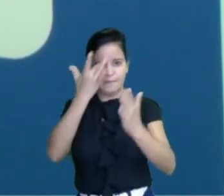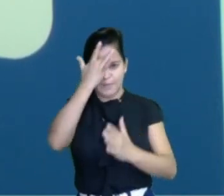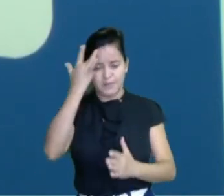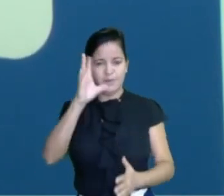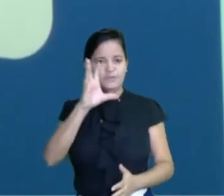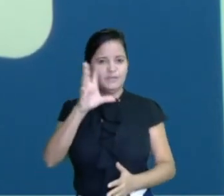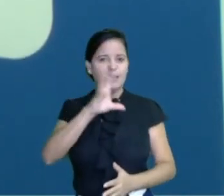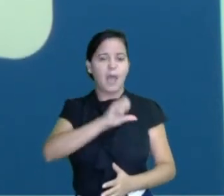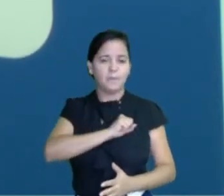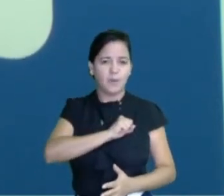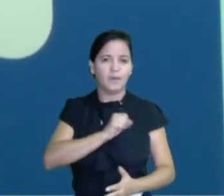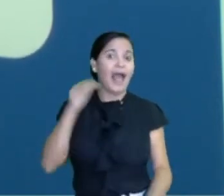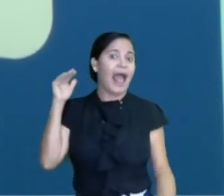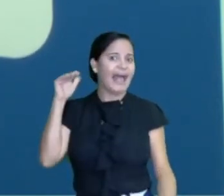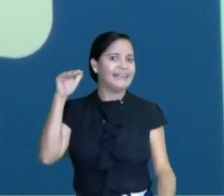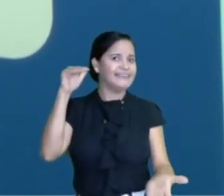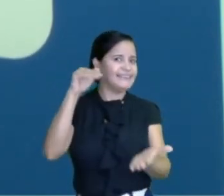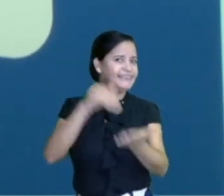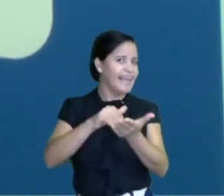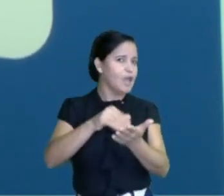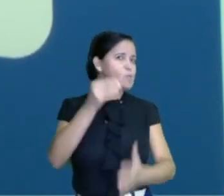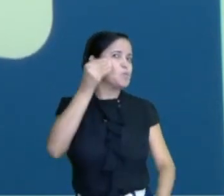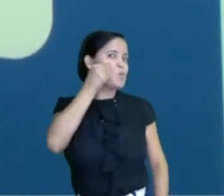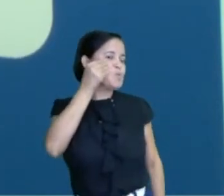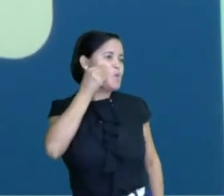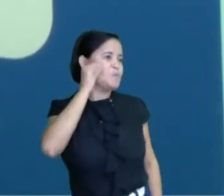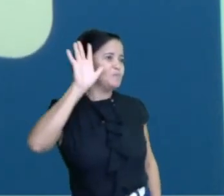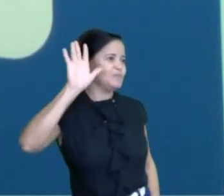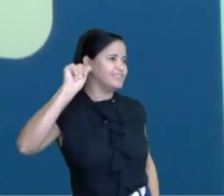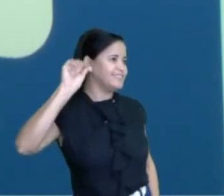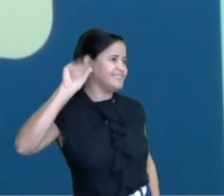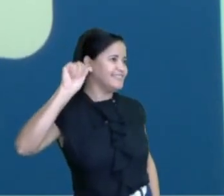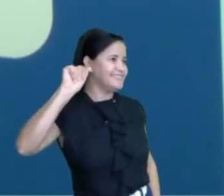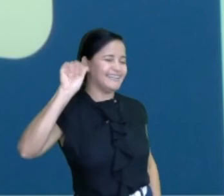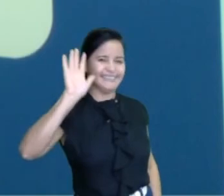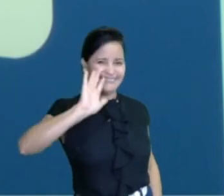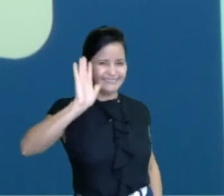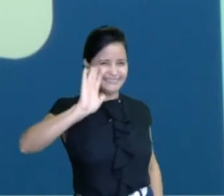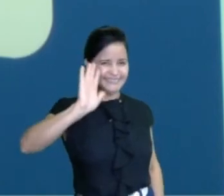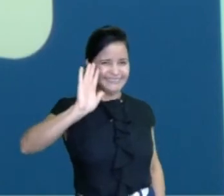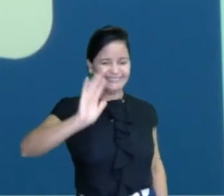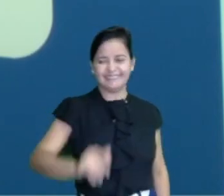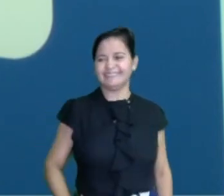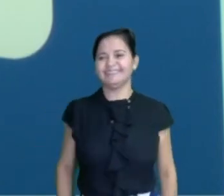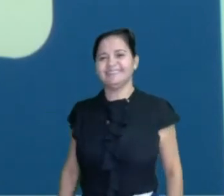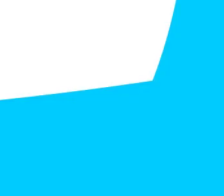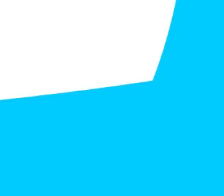Então, até a próxima aula. Beijos, tchau, tchau e até a próxima.